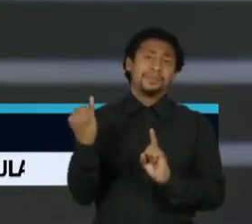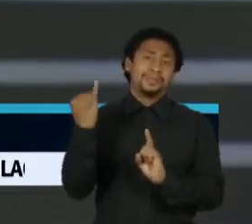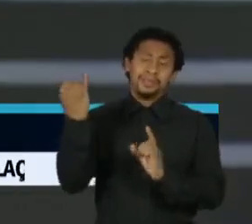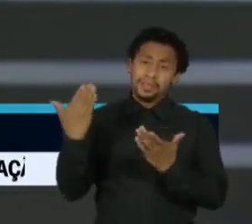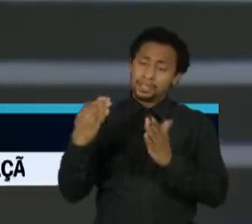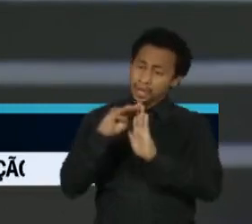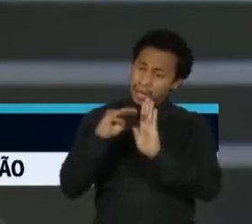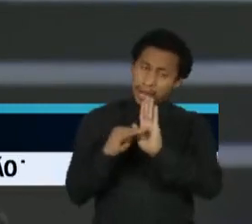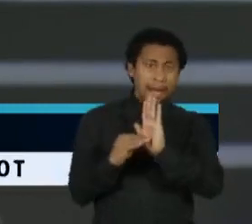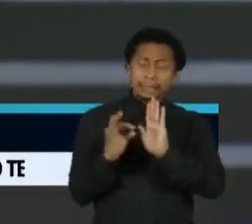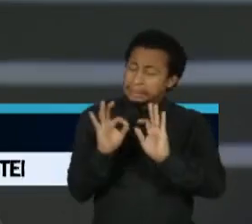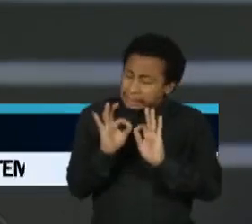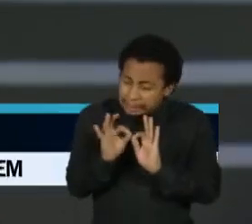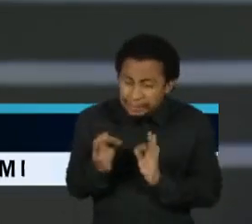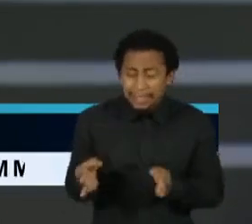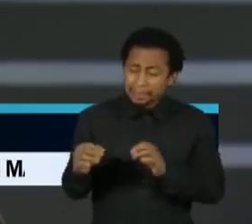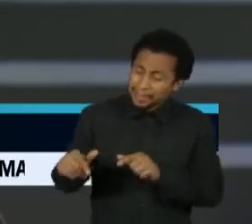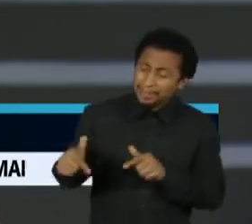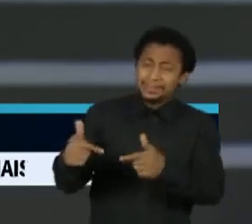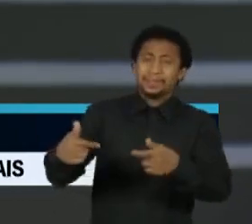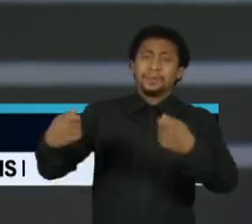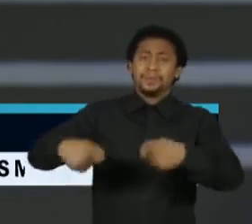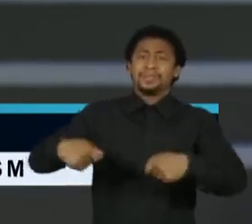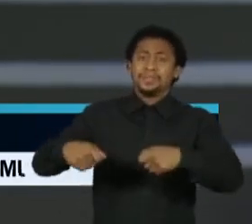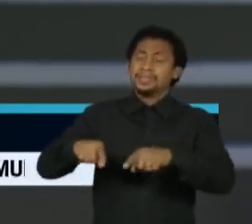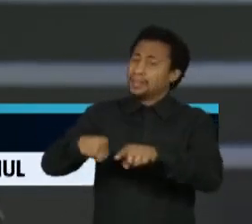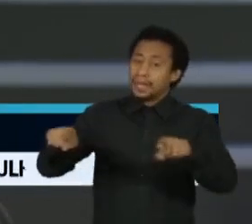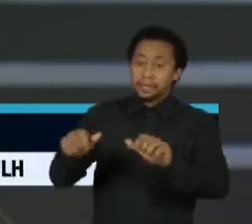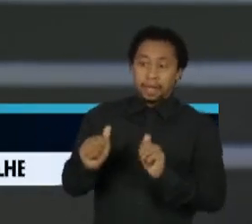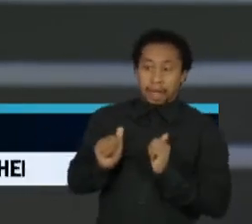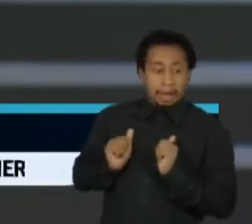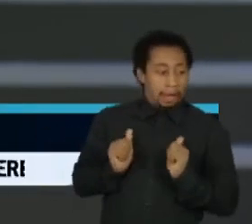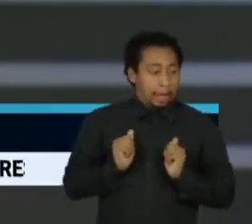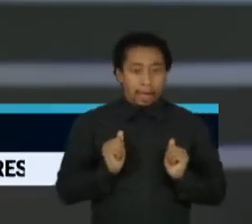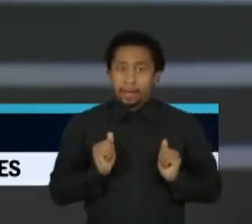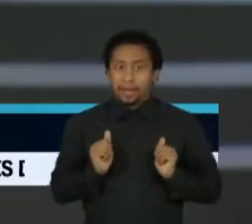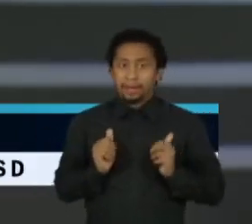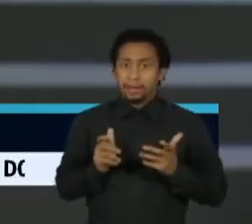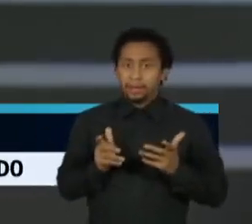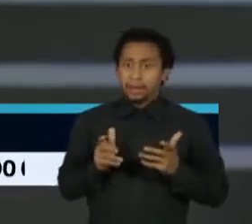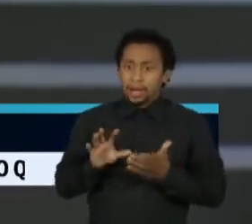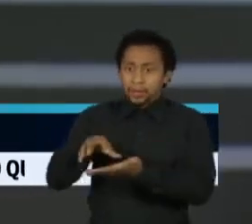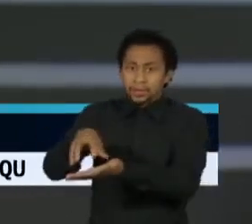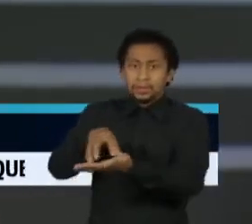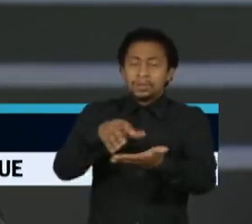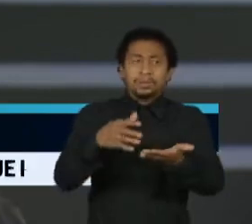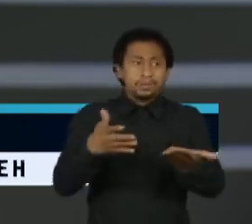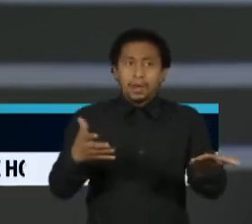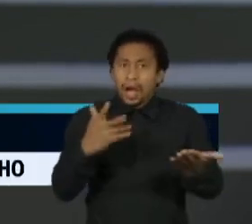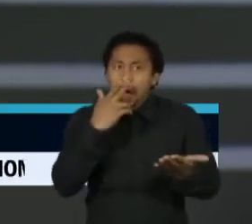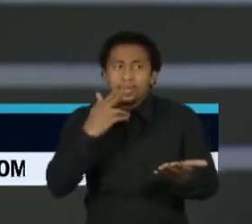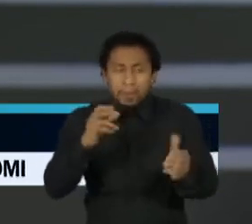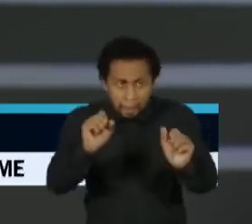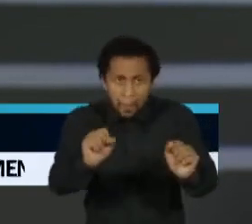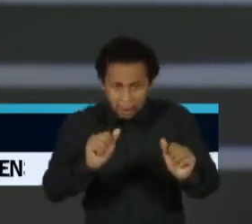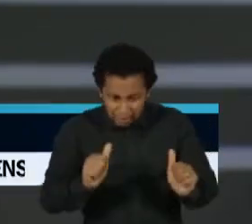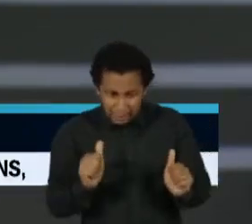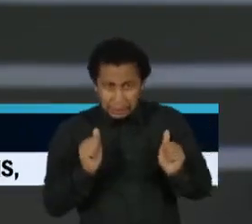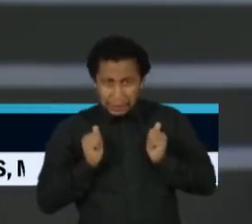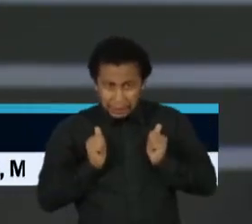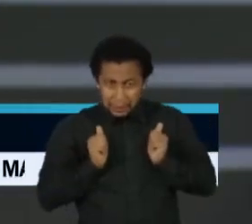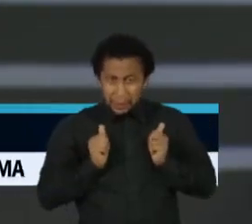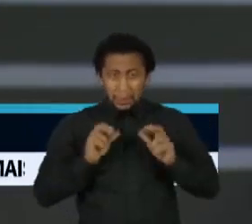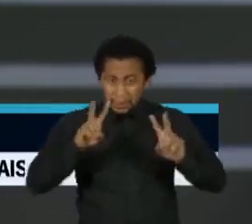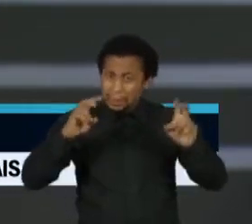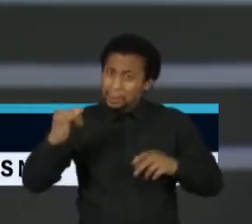convivência pacífica. Assim, uma pessoa que acha que dá para se abster, alguma liderança que acha que dá para se abster desse